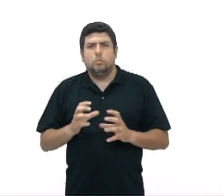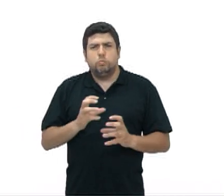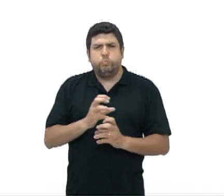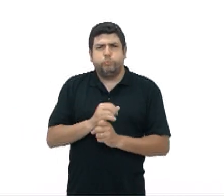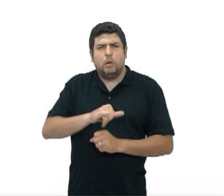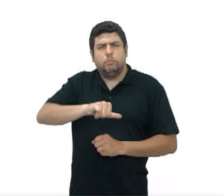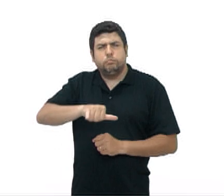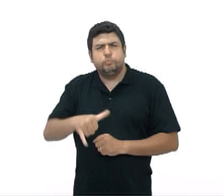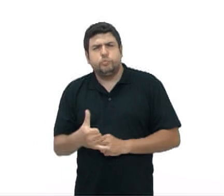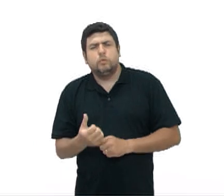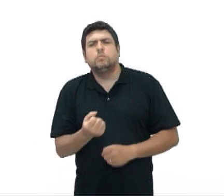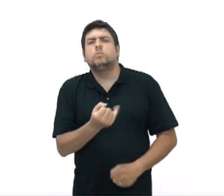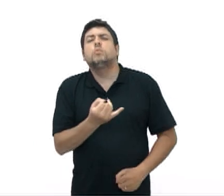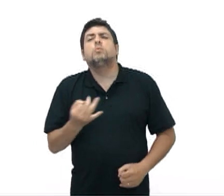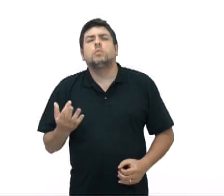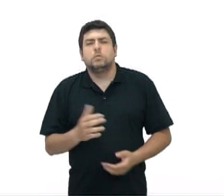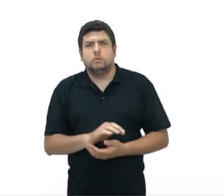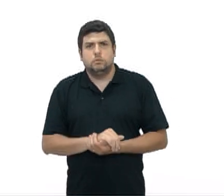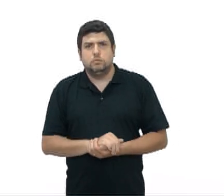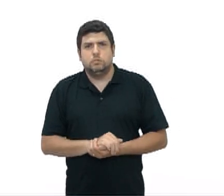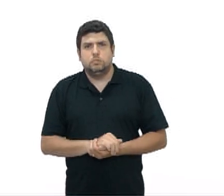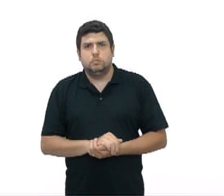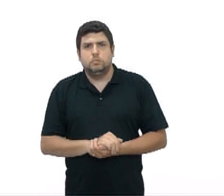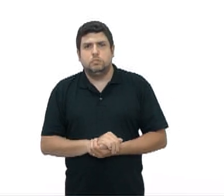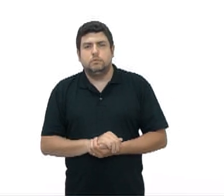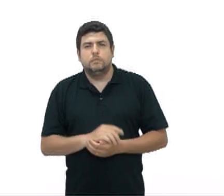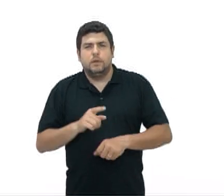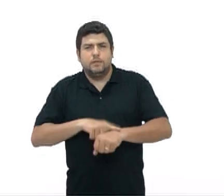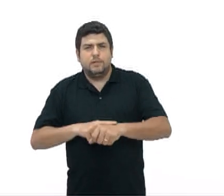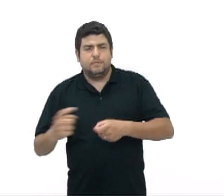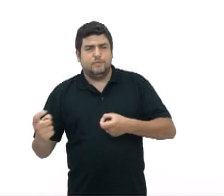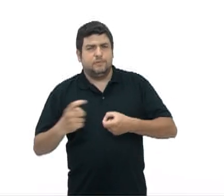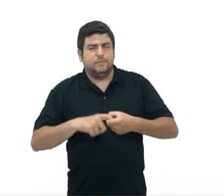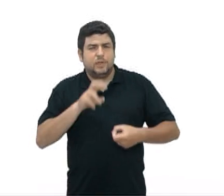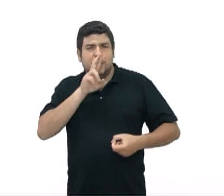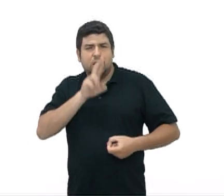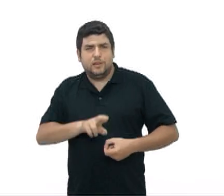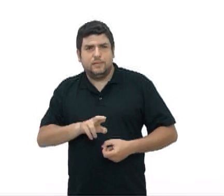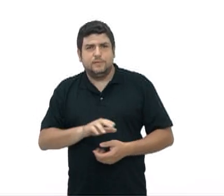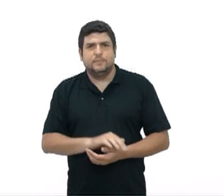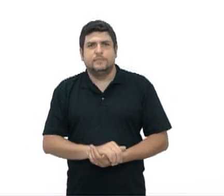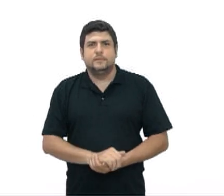tempinho para vocês tentar resolver essa questão e já voltamos fazendo essa abordagem.